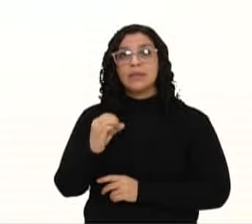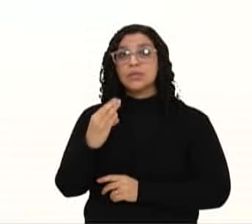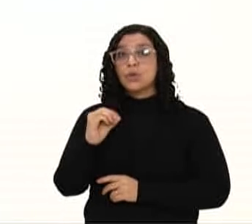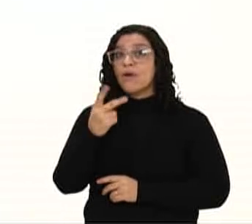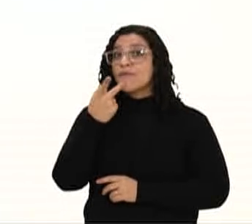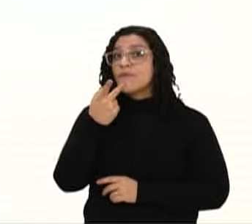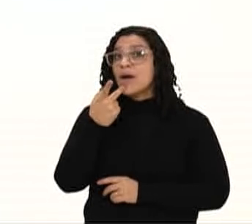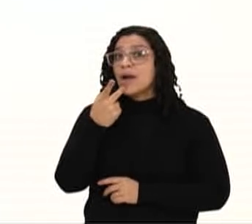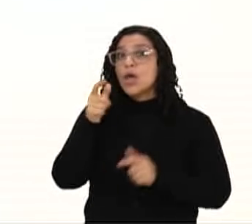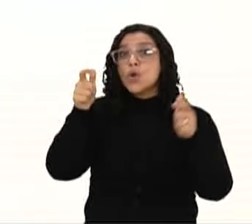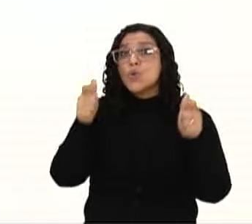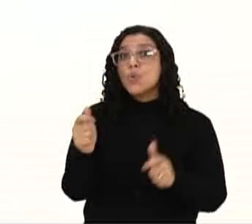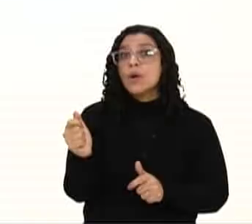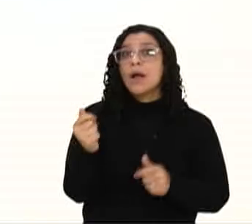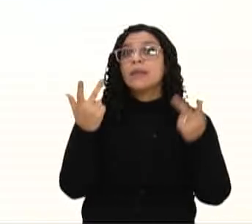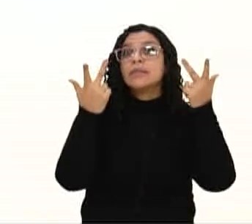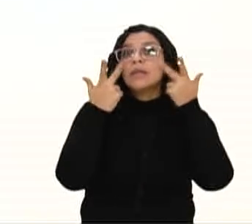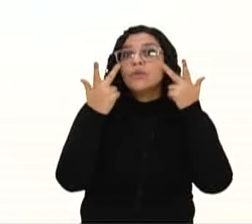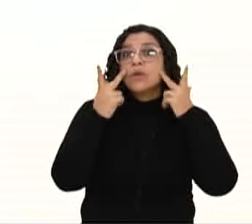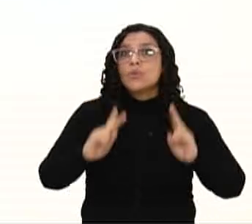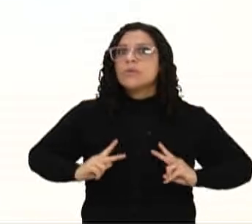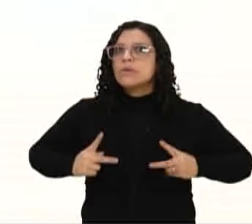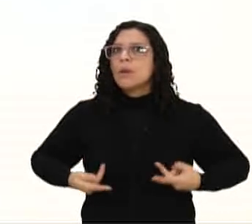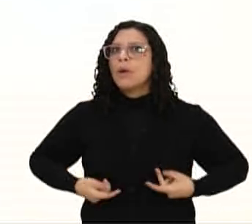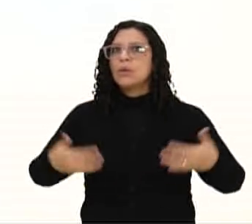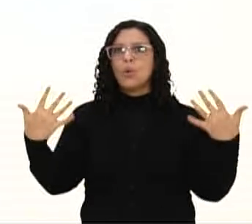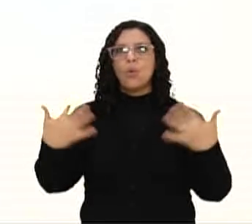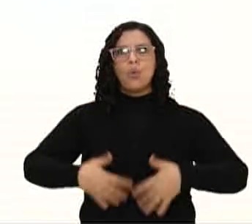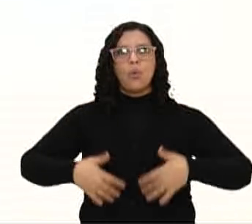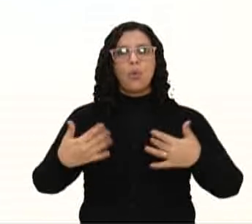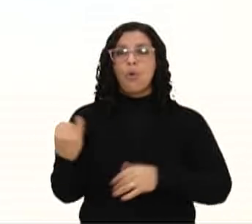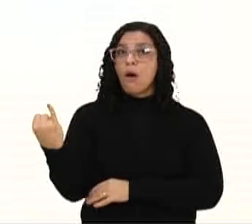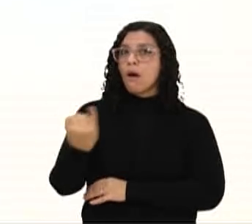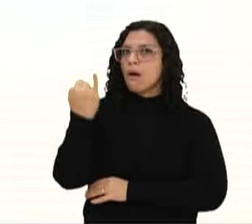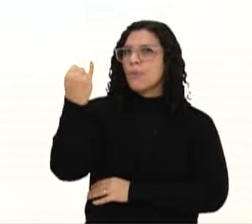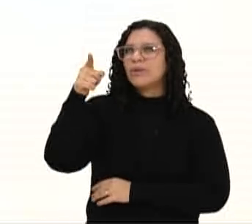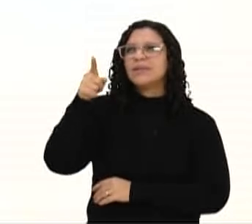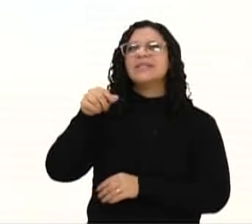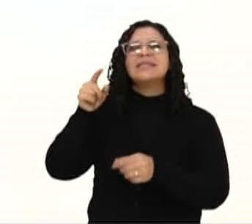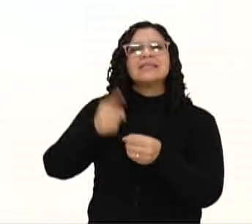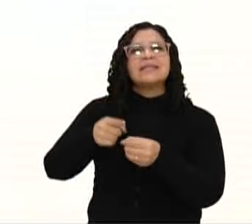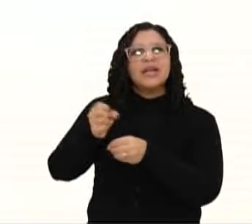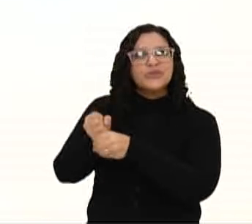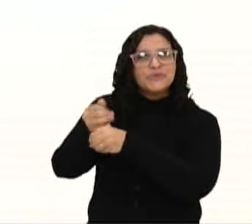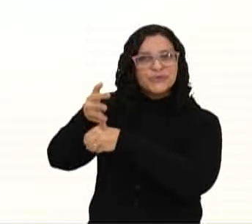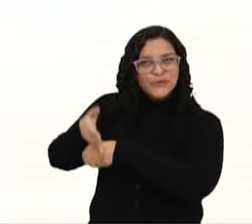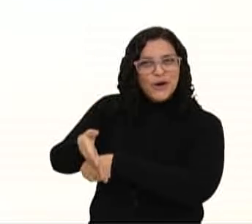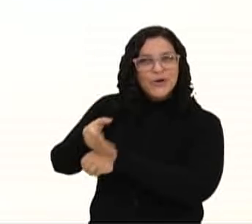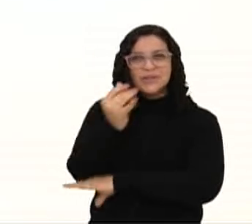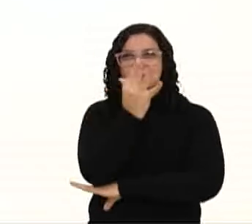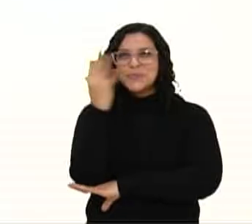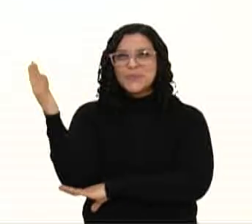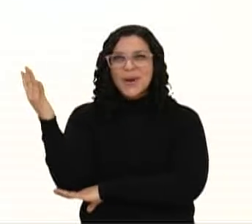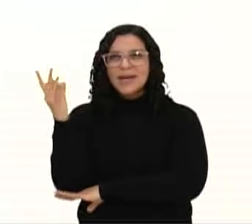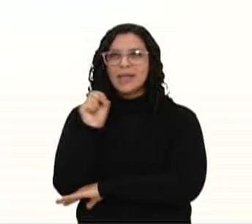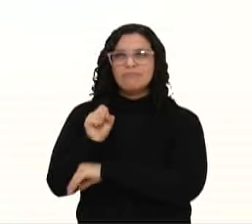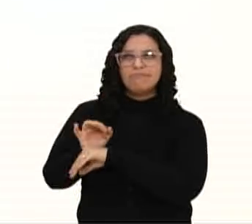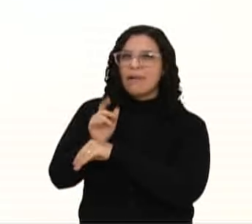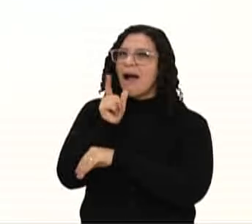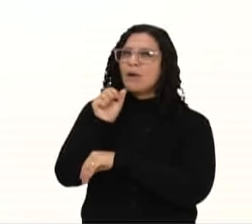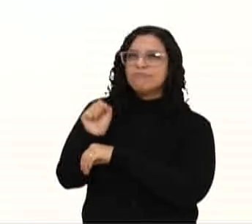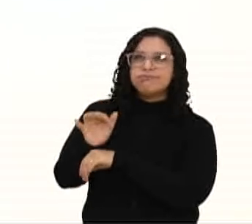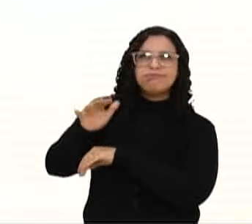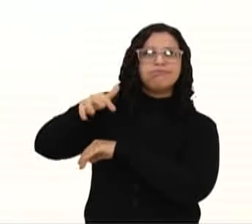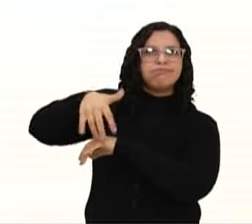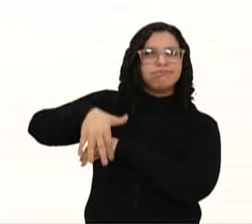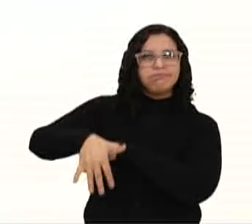Patrimônio Natural da Humanidade, tamanha sua importância ali onde ele está inserido, das suas características